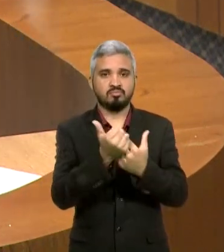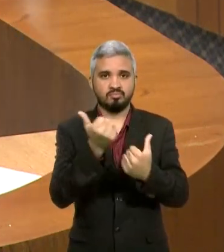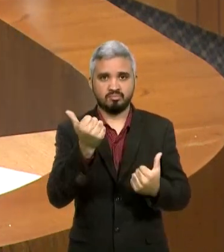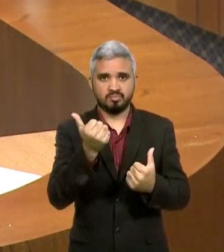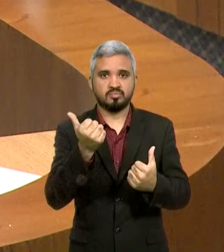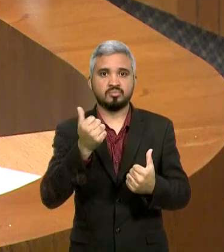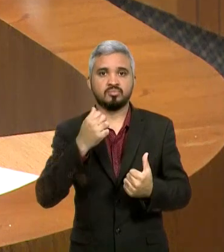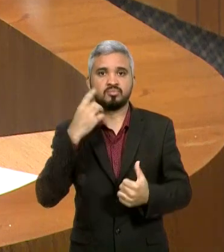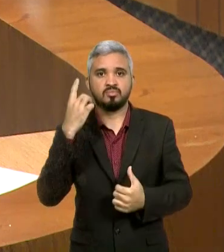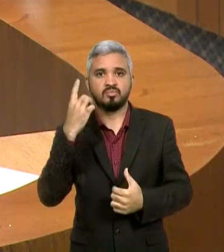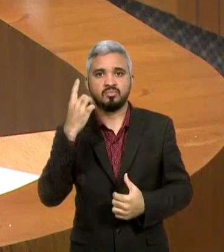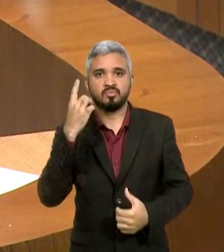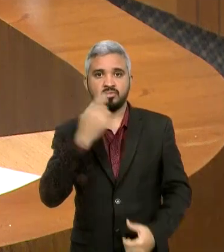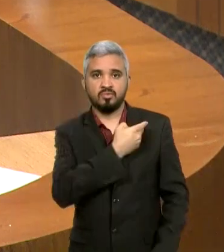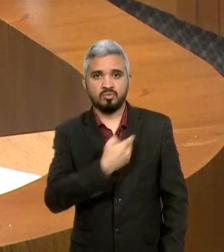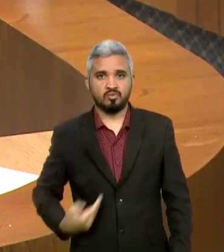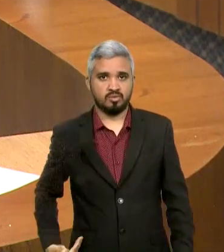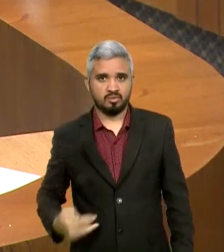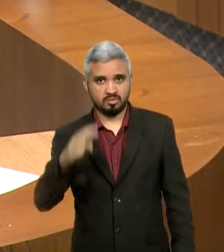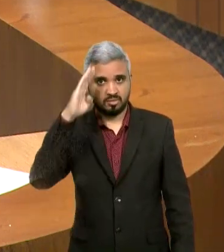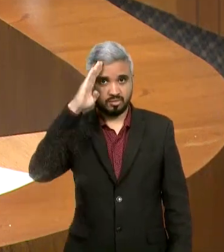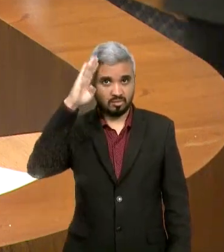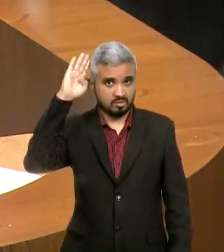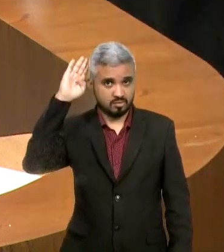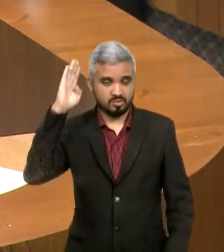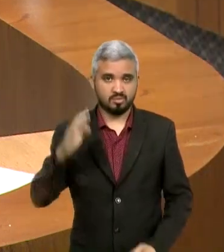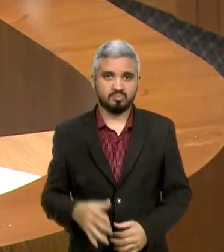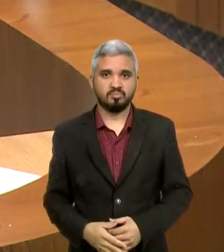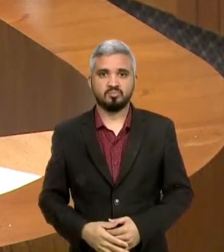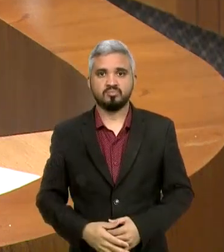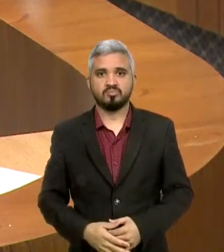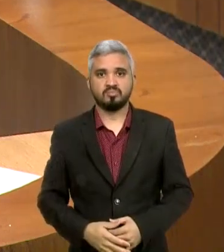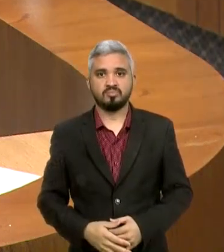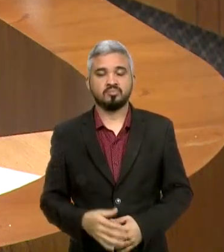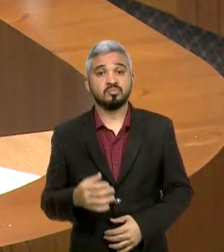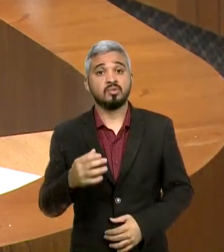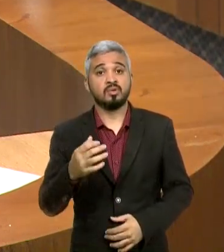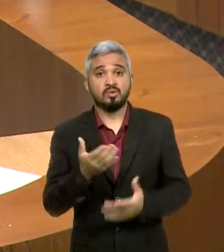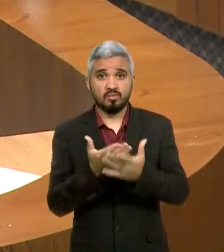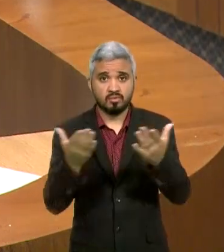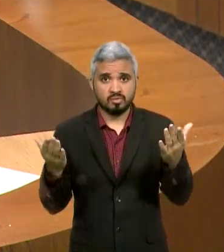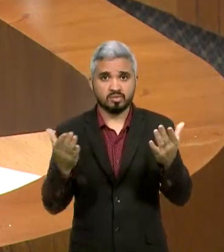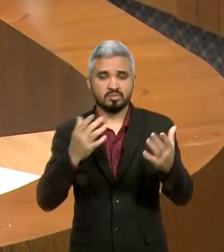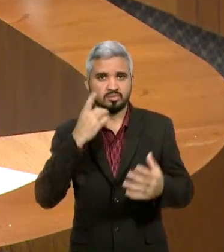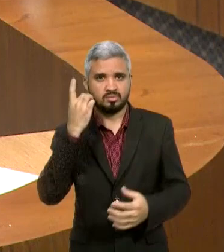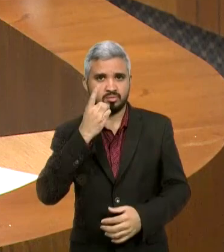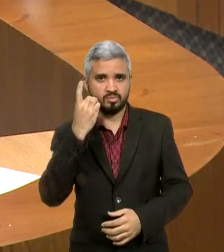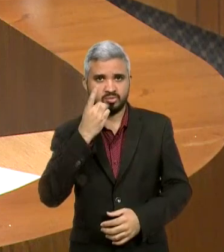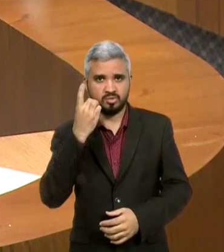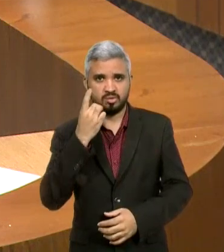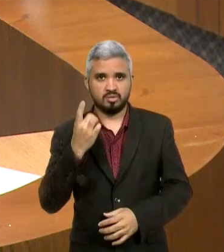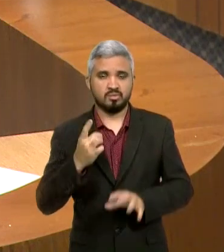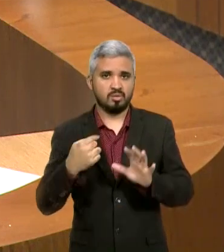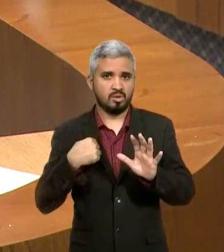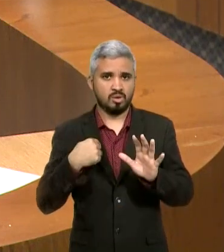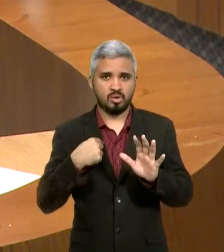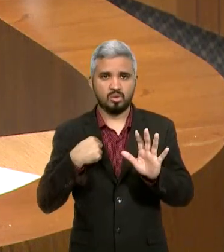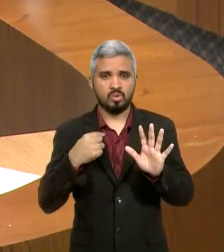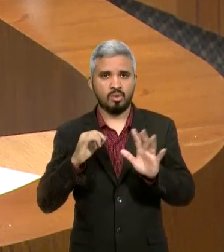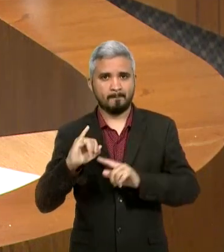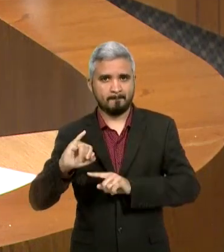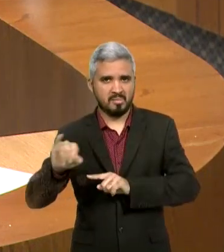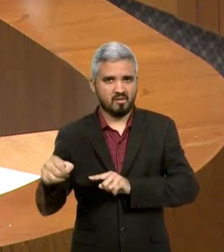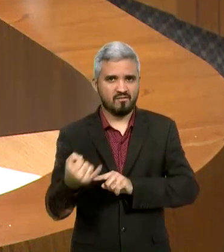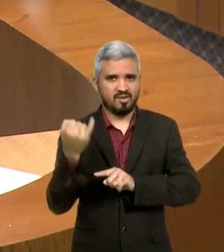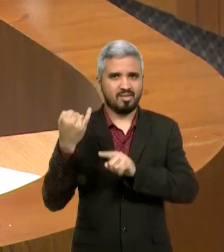mesa, deputados e deputadas, não vou tripudiar em cima de um óbito, em